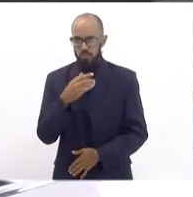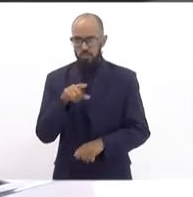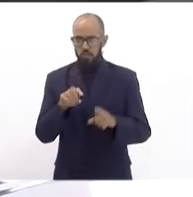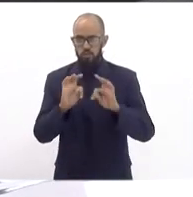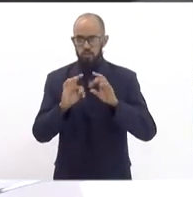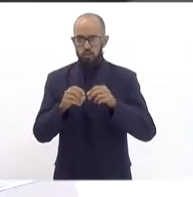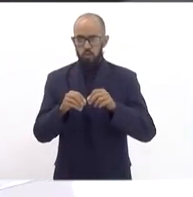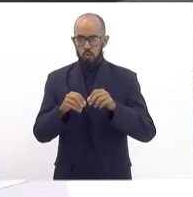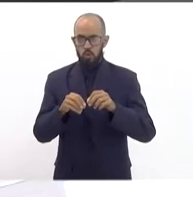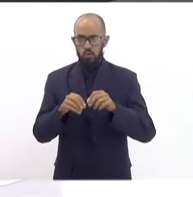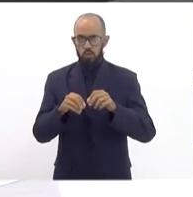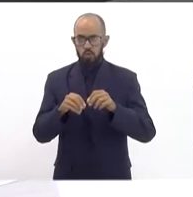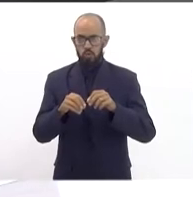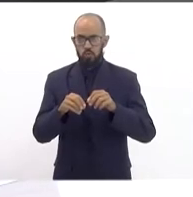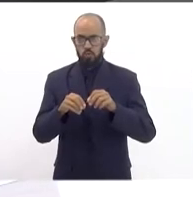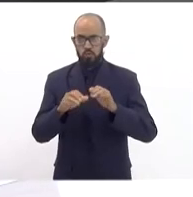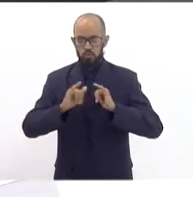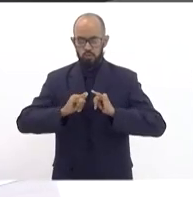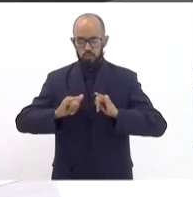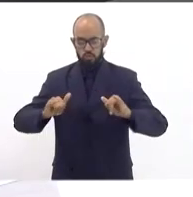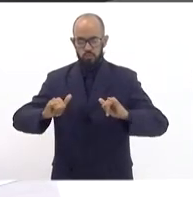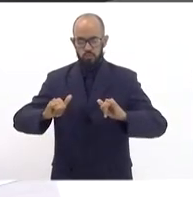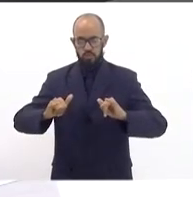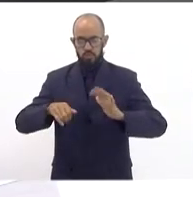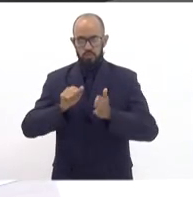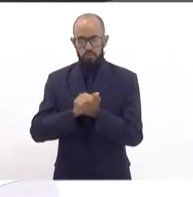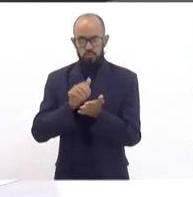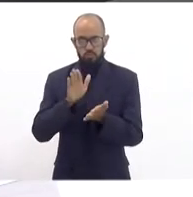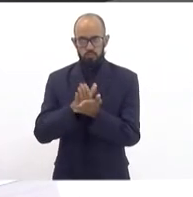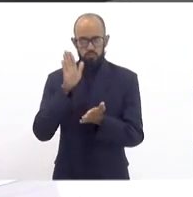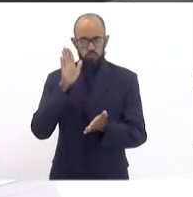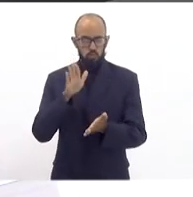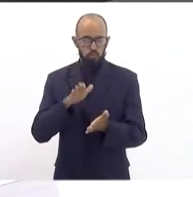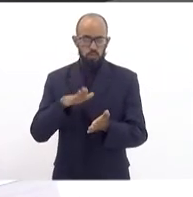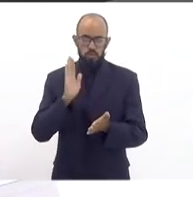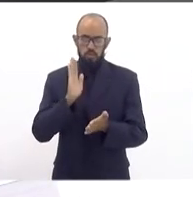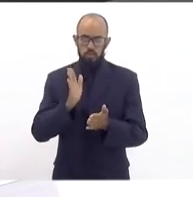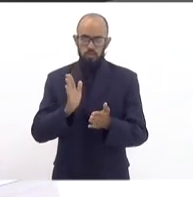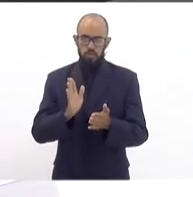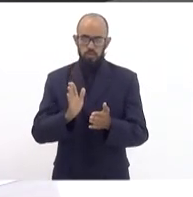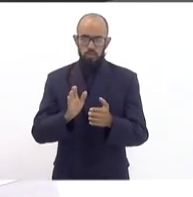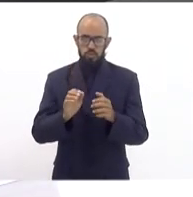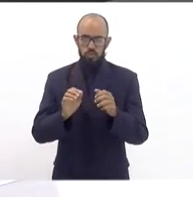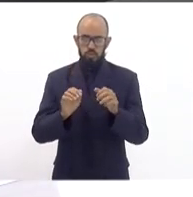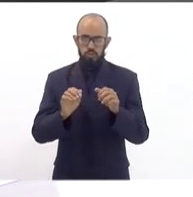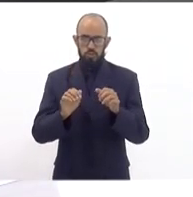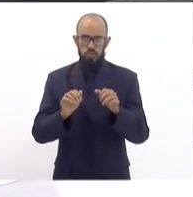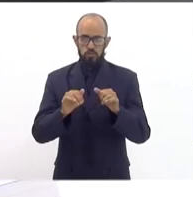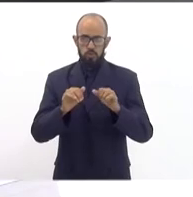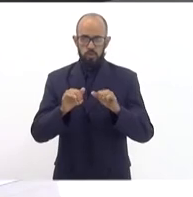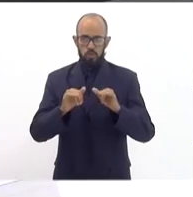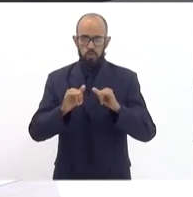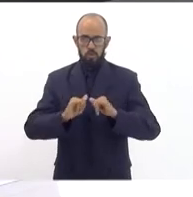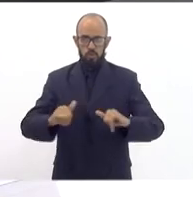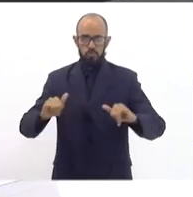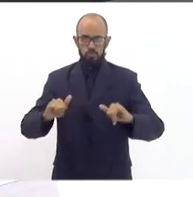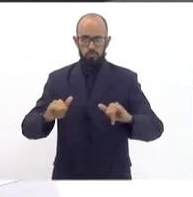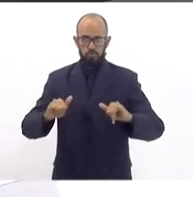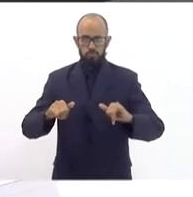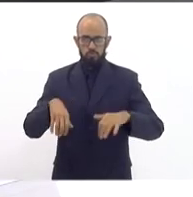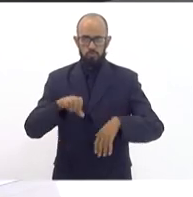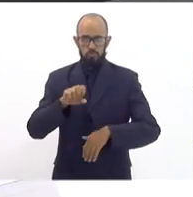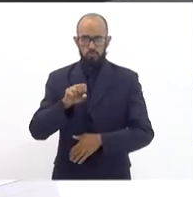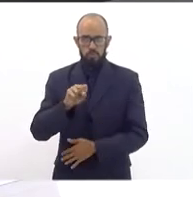de todas as notificações, todas as advertências, todas as multas que foram emitidas à